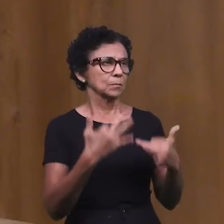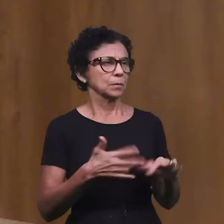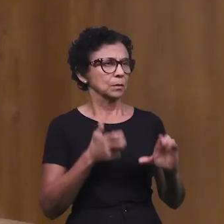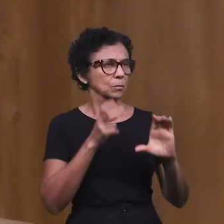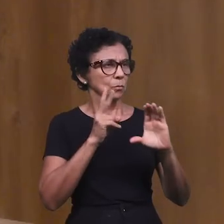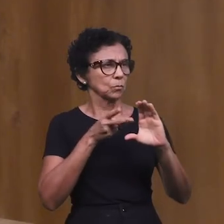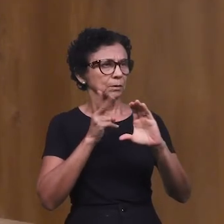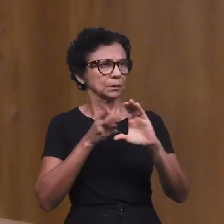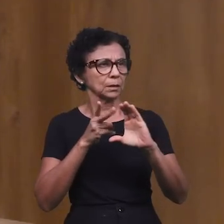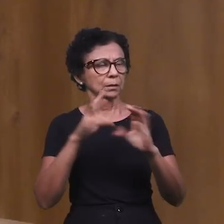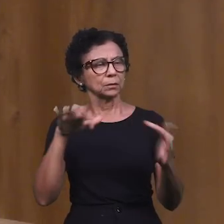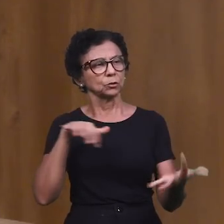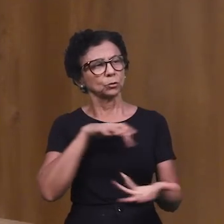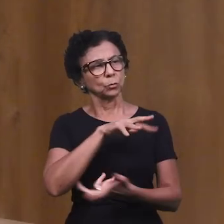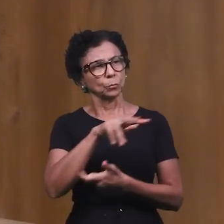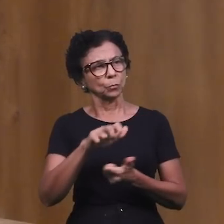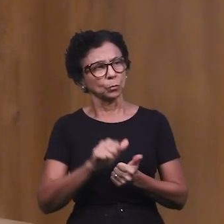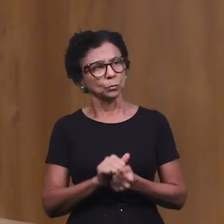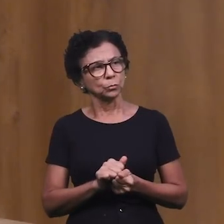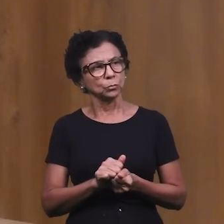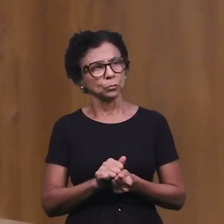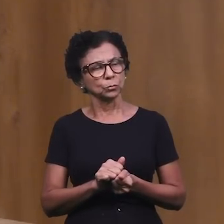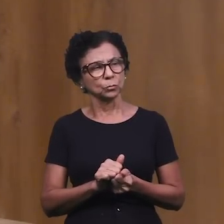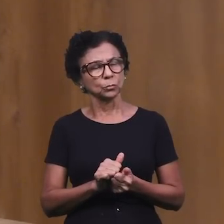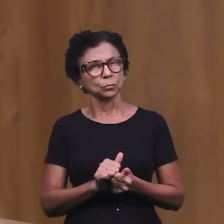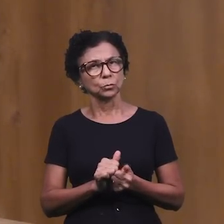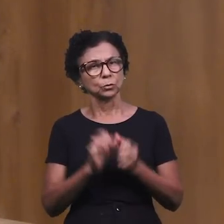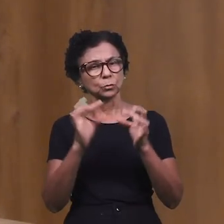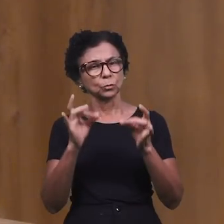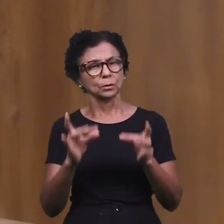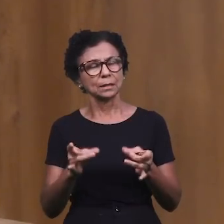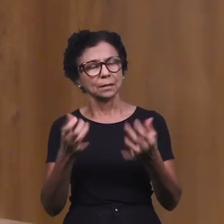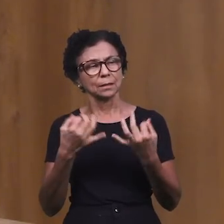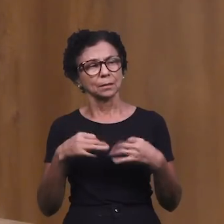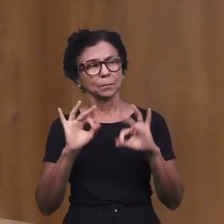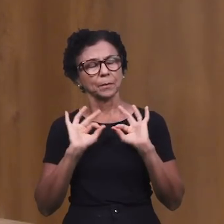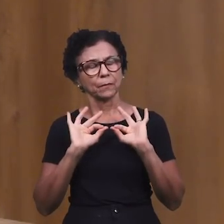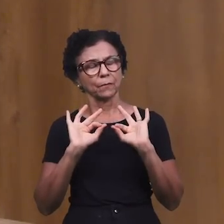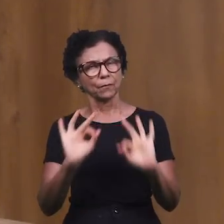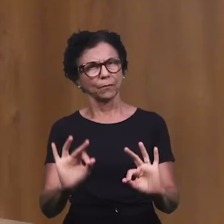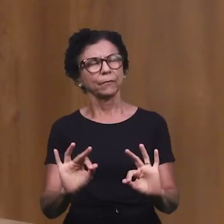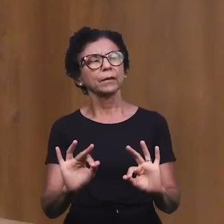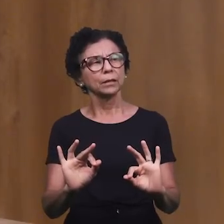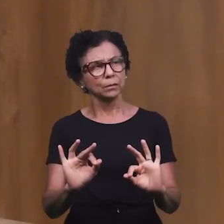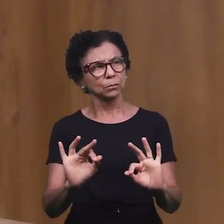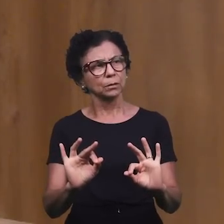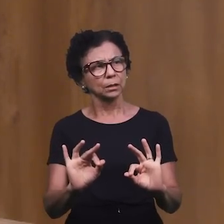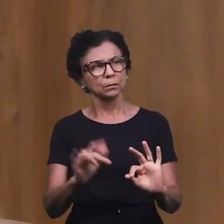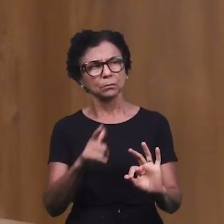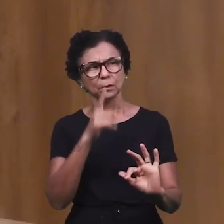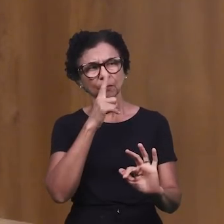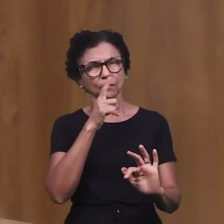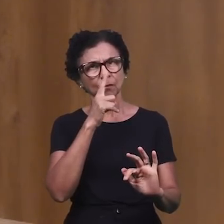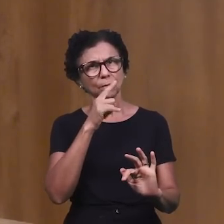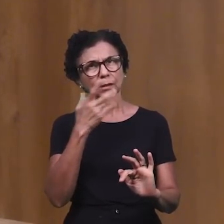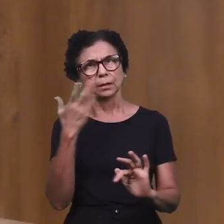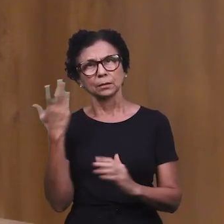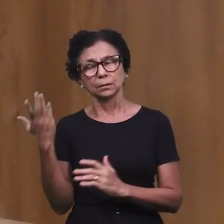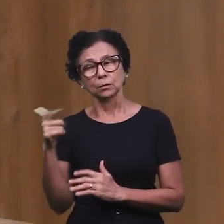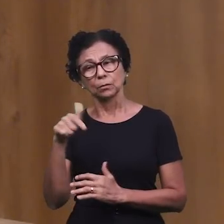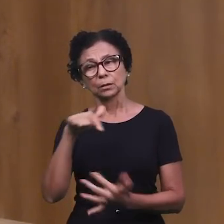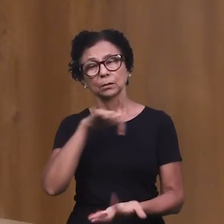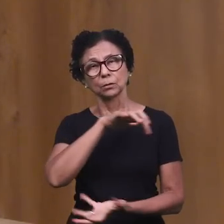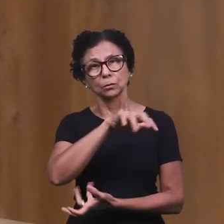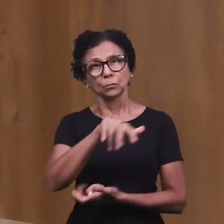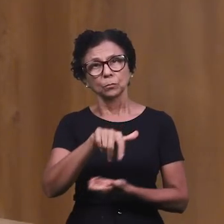né, desse ajuste fino, desses cálculos que são finamente precisos, né, para que, por exemplo, tenha vida no nosso